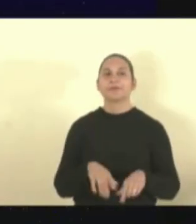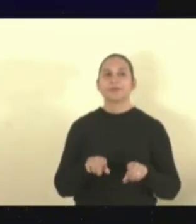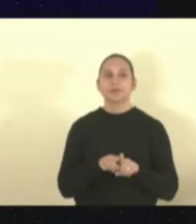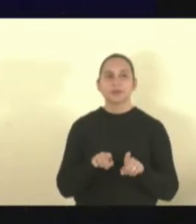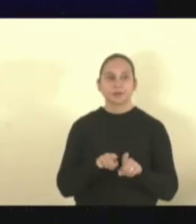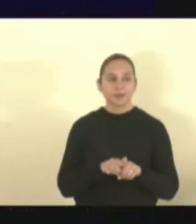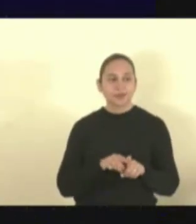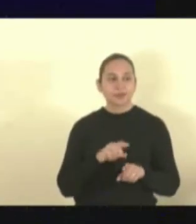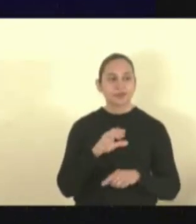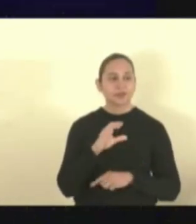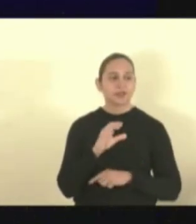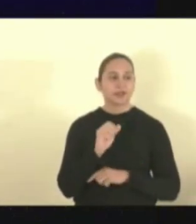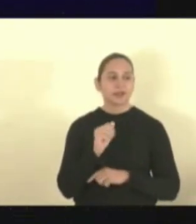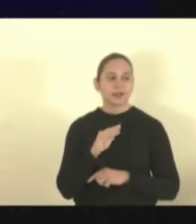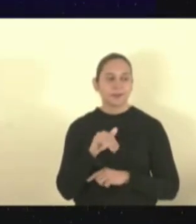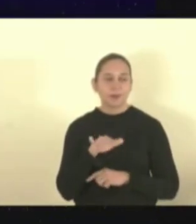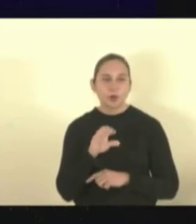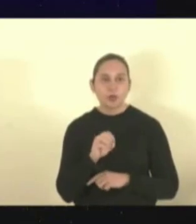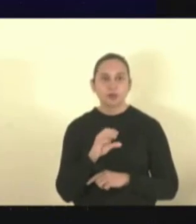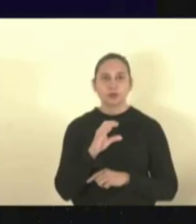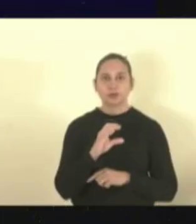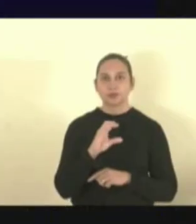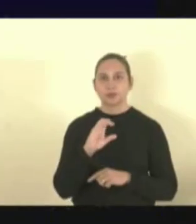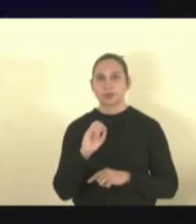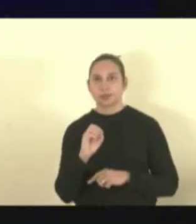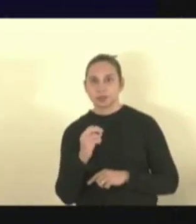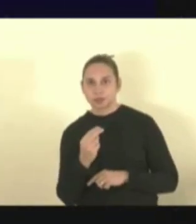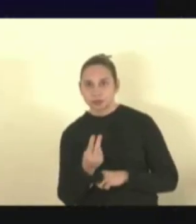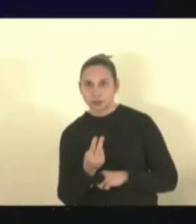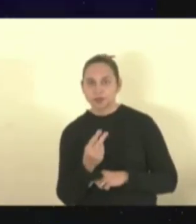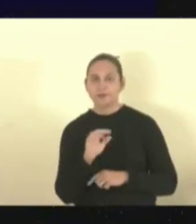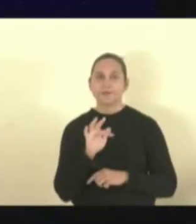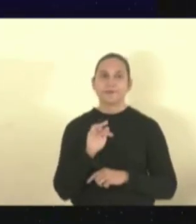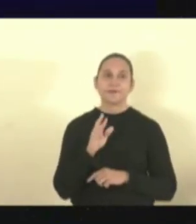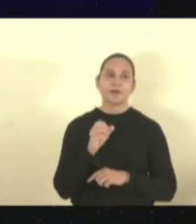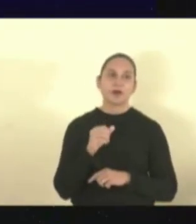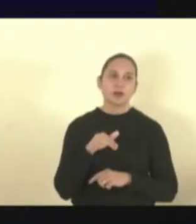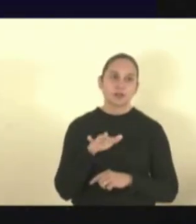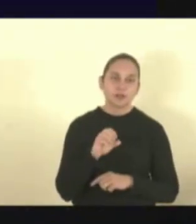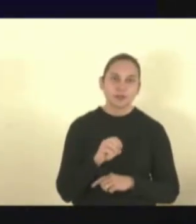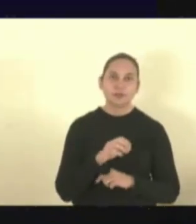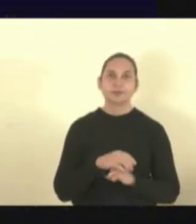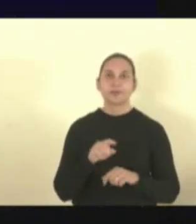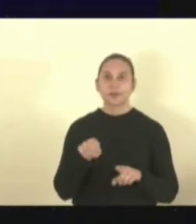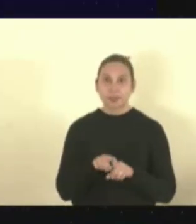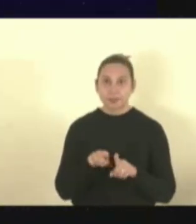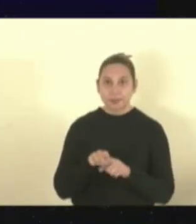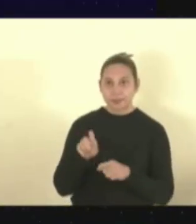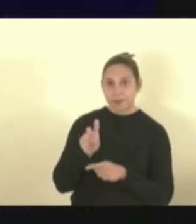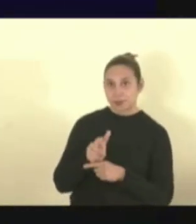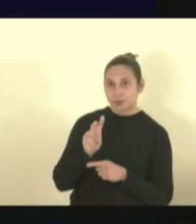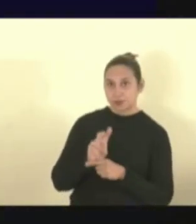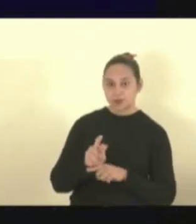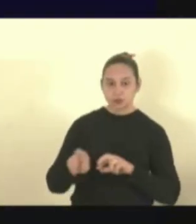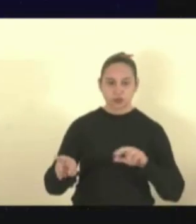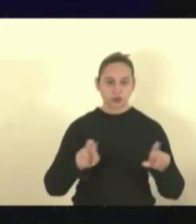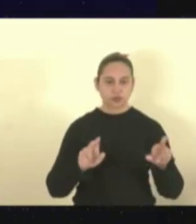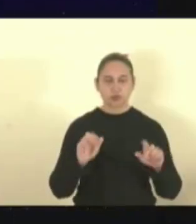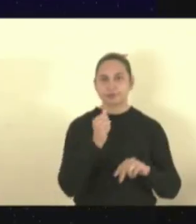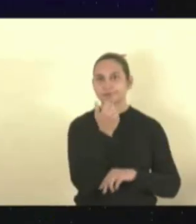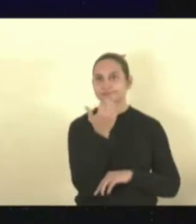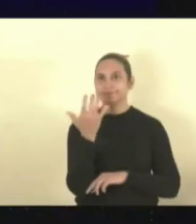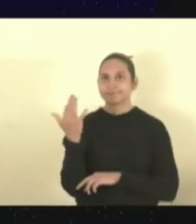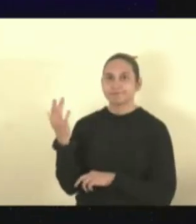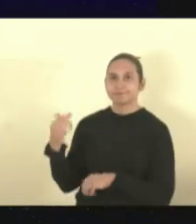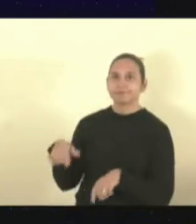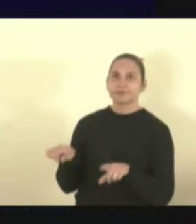carbono e fósforo, purificação da água, são reservatórios da biodiversidade, produtos das zonas úmidas, né, como, por